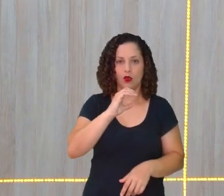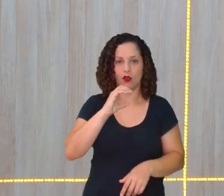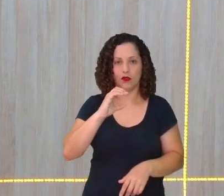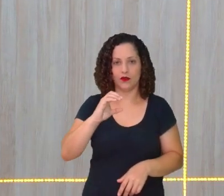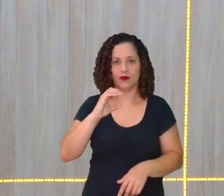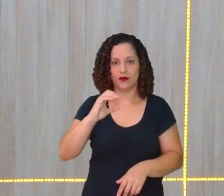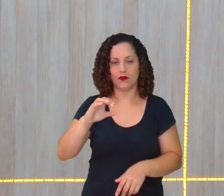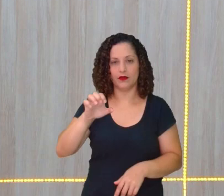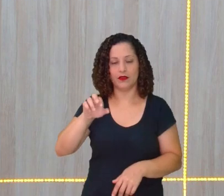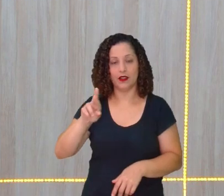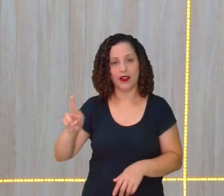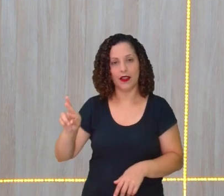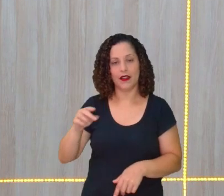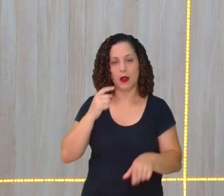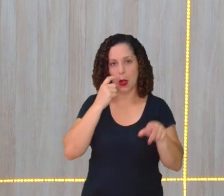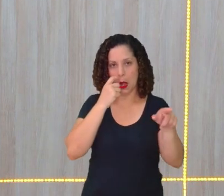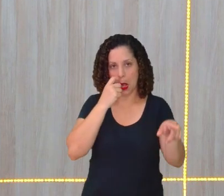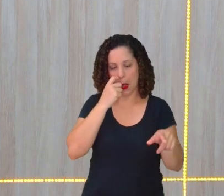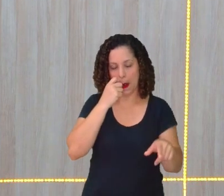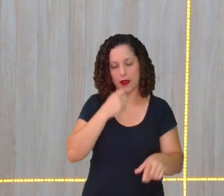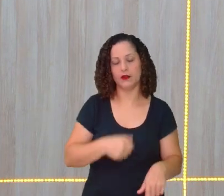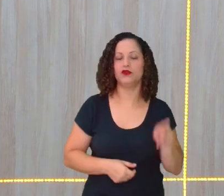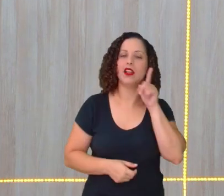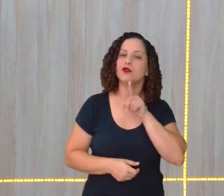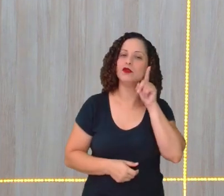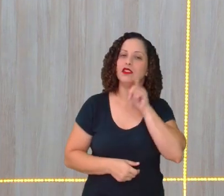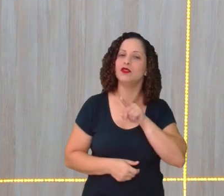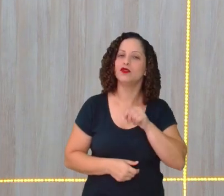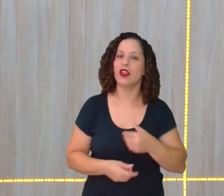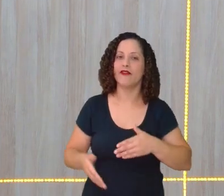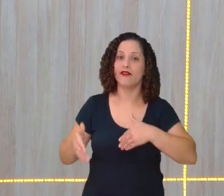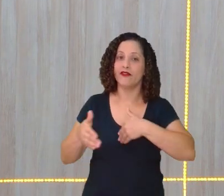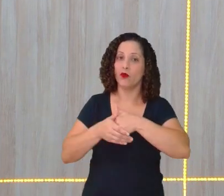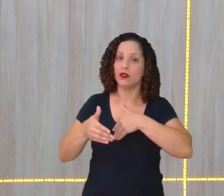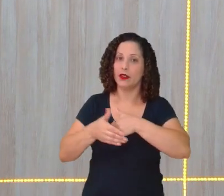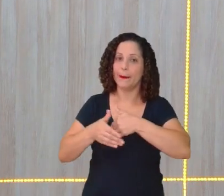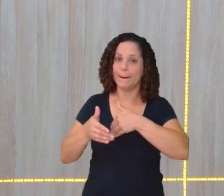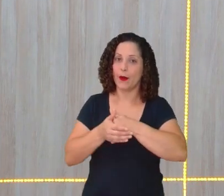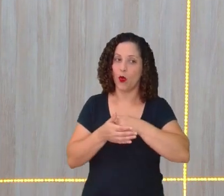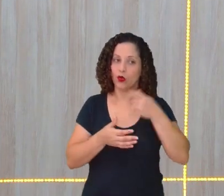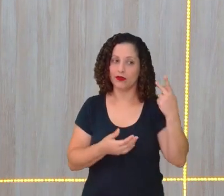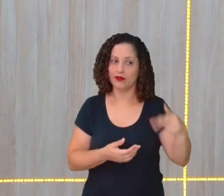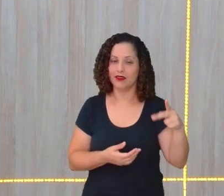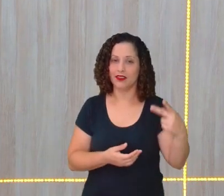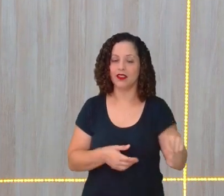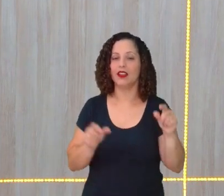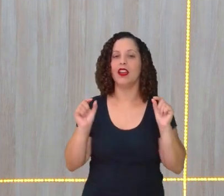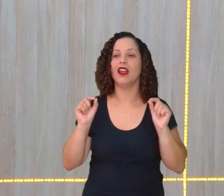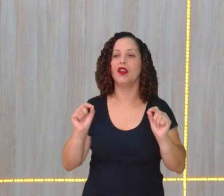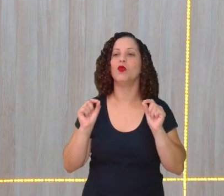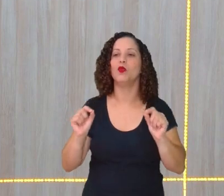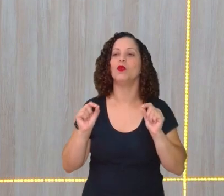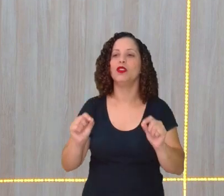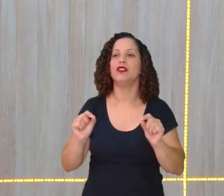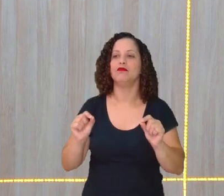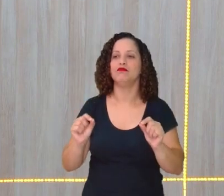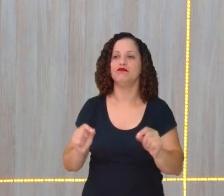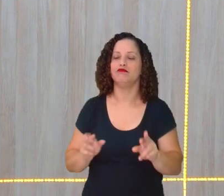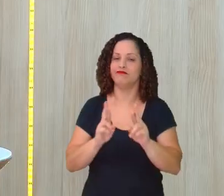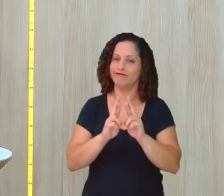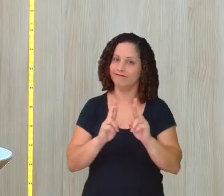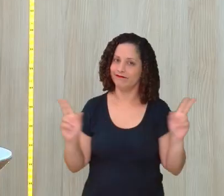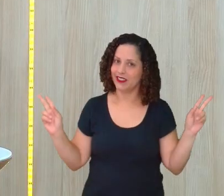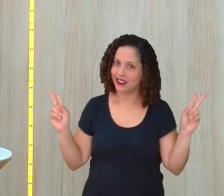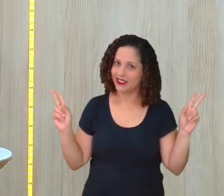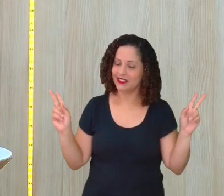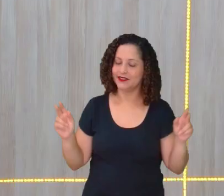nos Estados Unidos é chamado de soccer. E o futebol nos Estados Unidos é exatamente o rugby. O rugby, né?